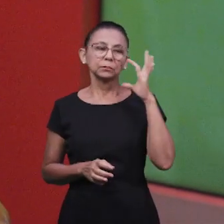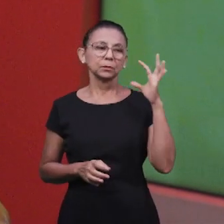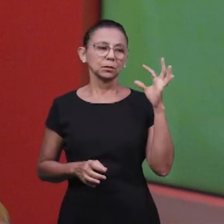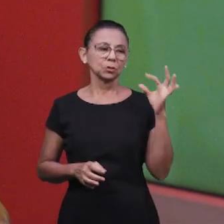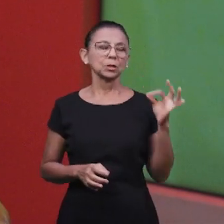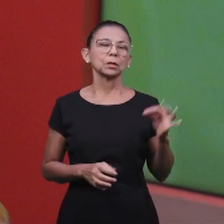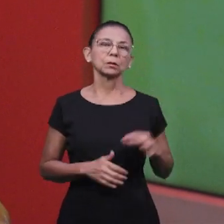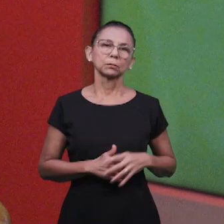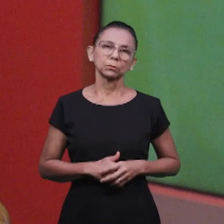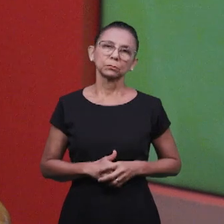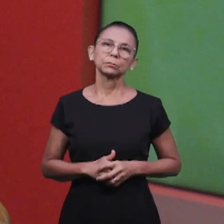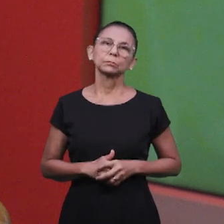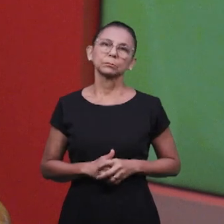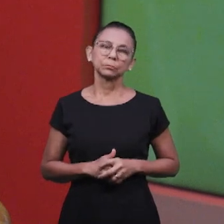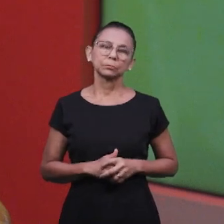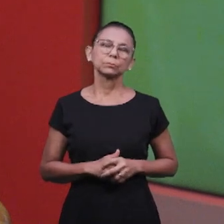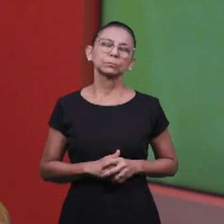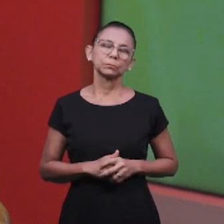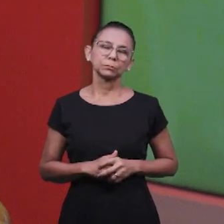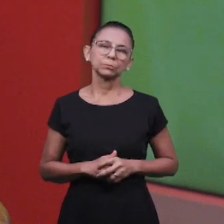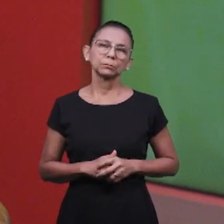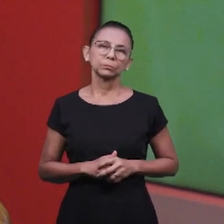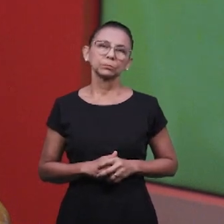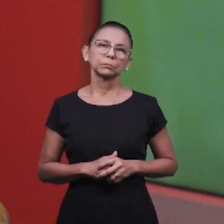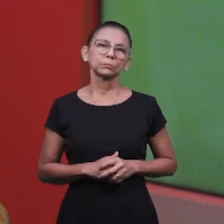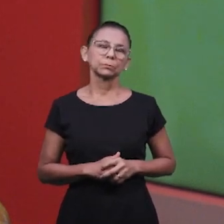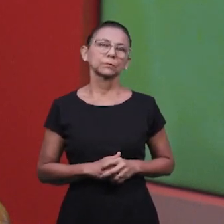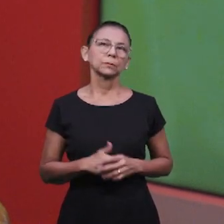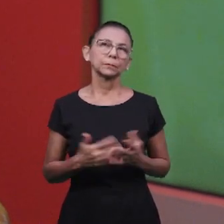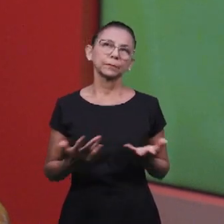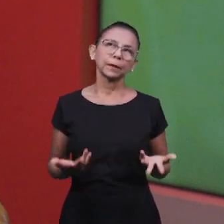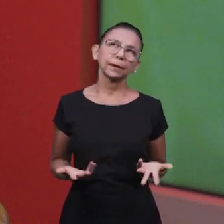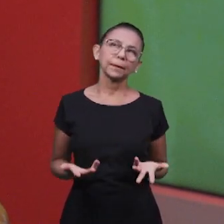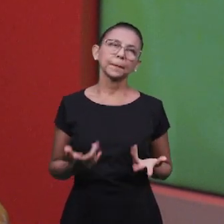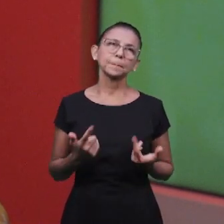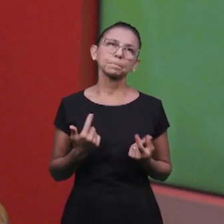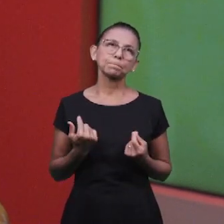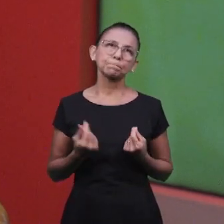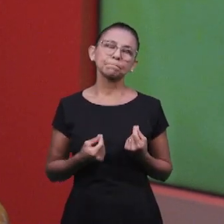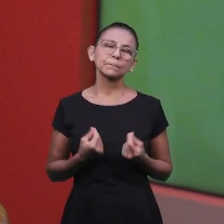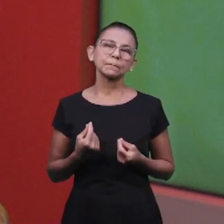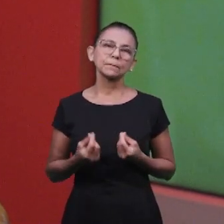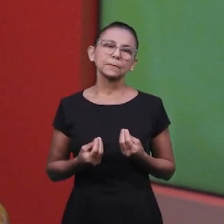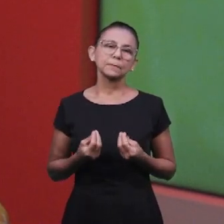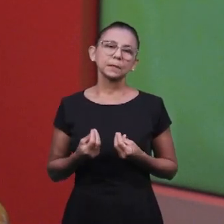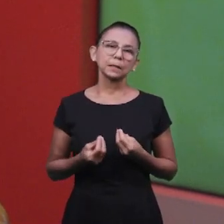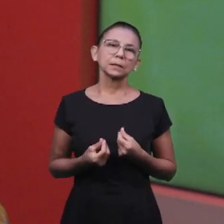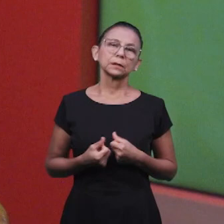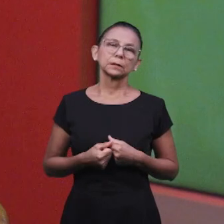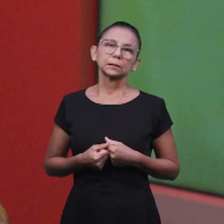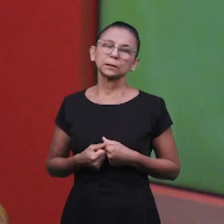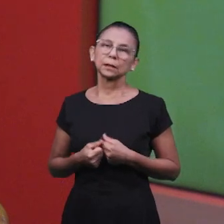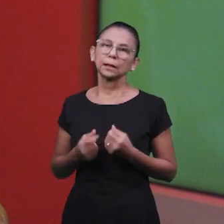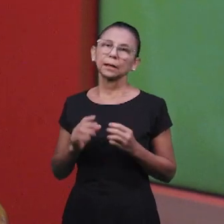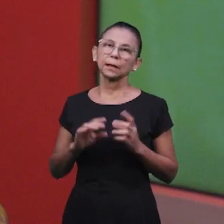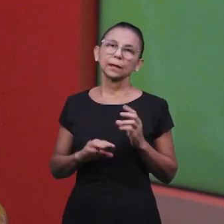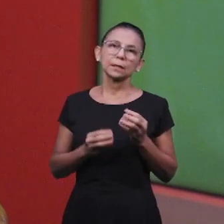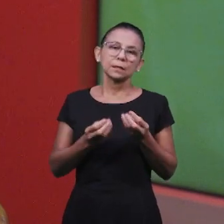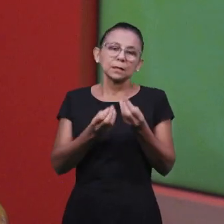estarmos vigilantes, atentos, né? Estarmos